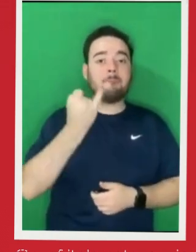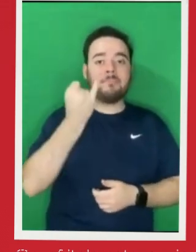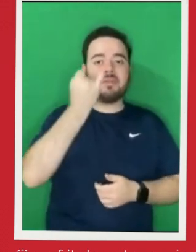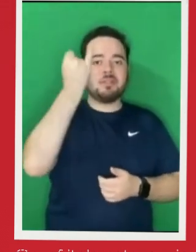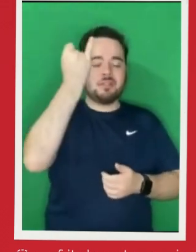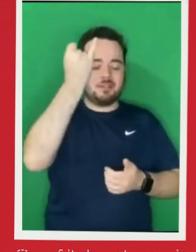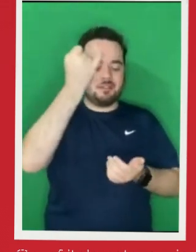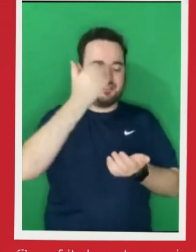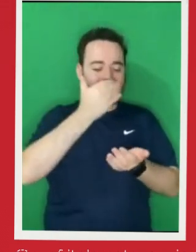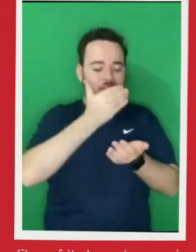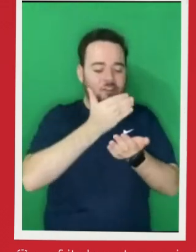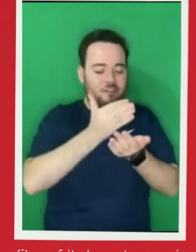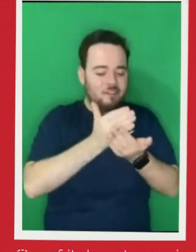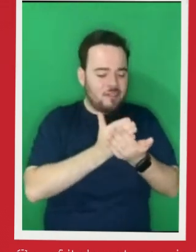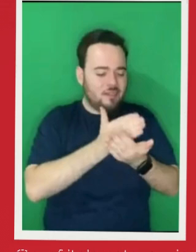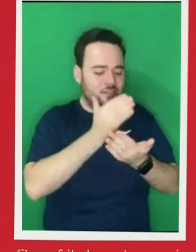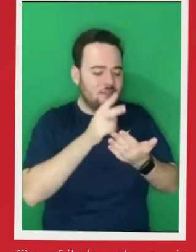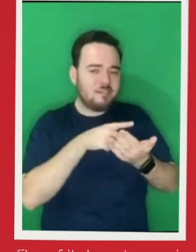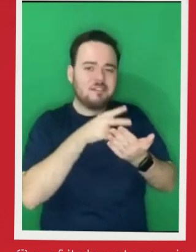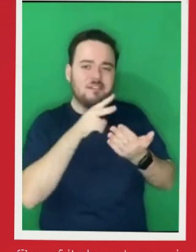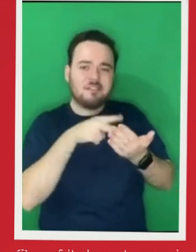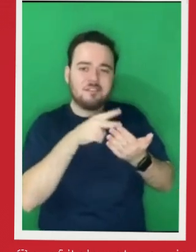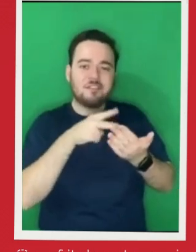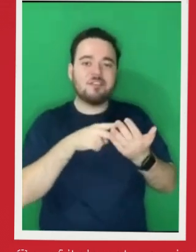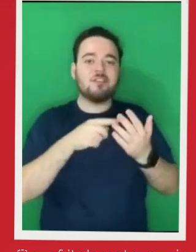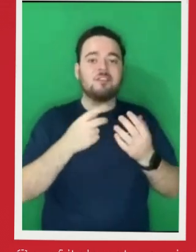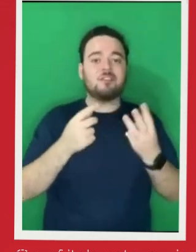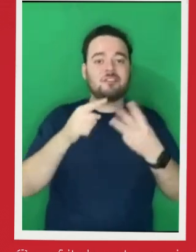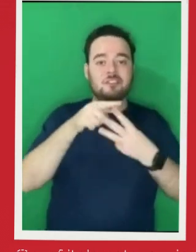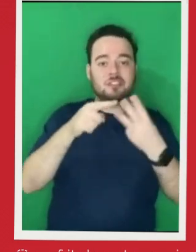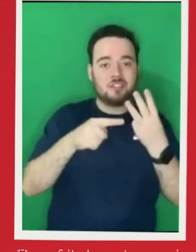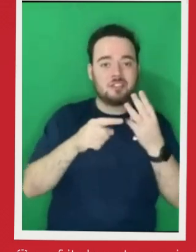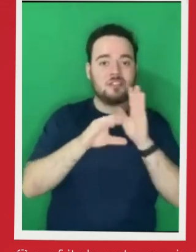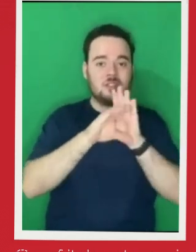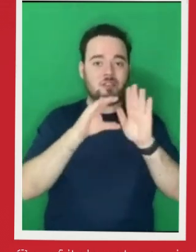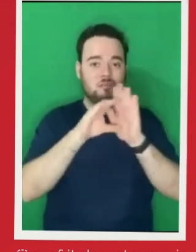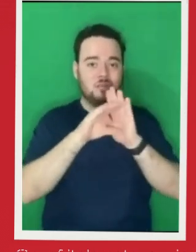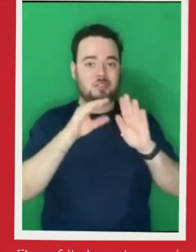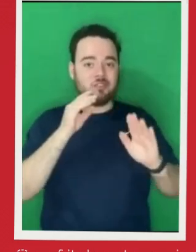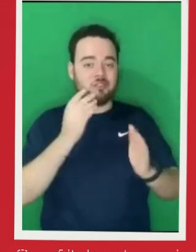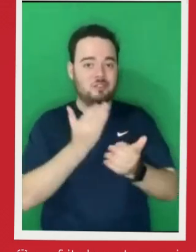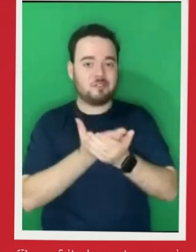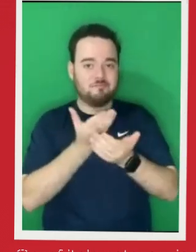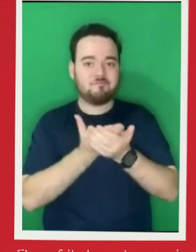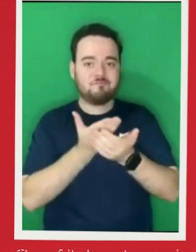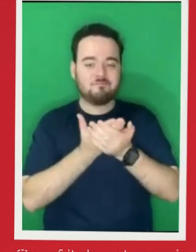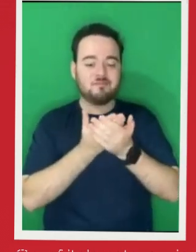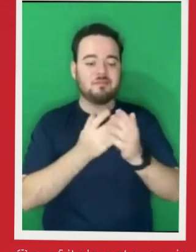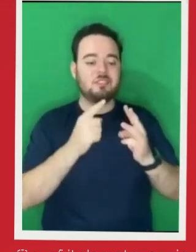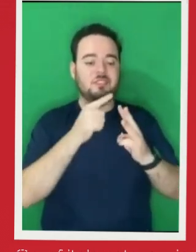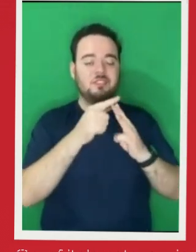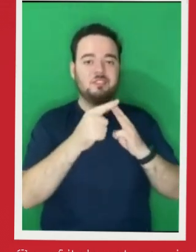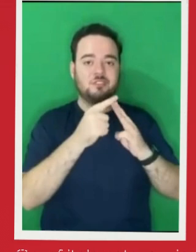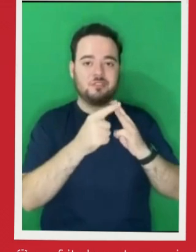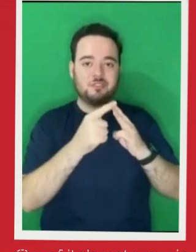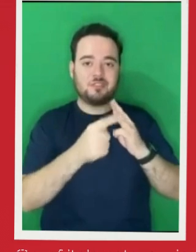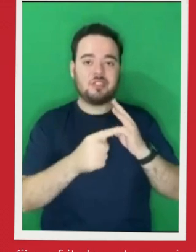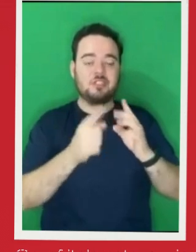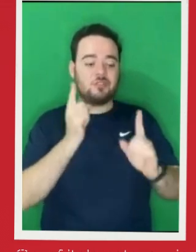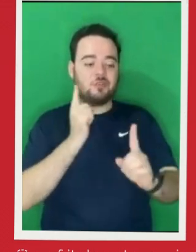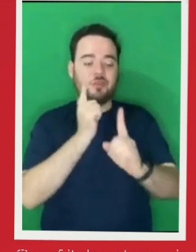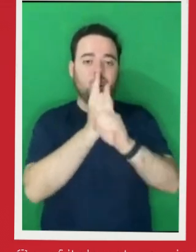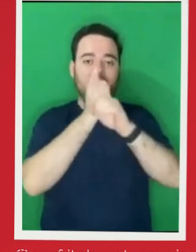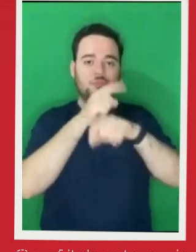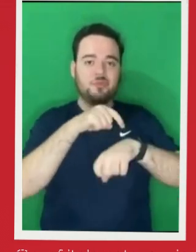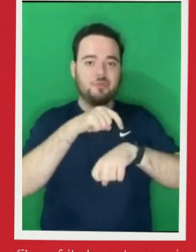como fatiar o livro para trabalhar em sala de aula, seriam esses 3 capítulos dos encontros. E nos 3,